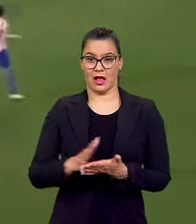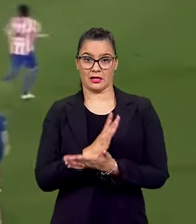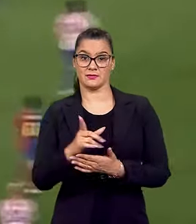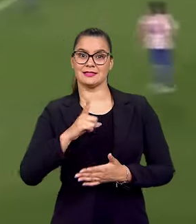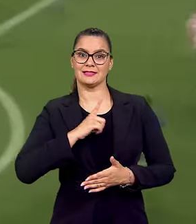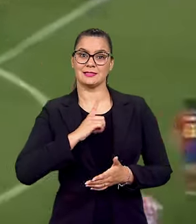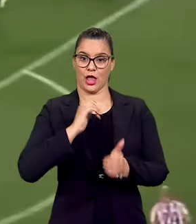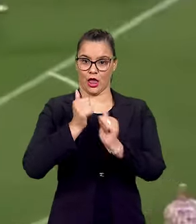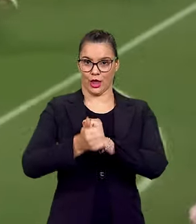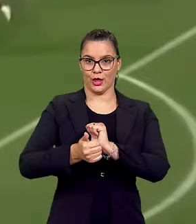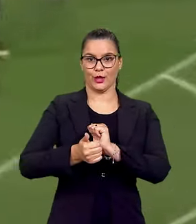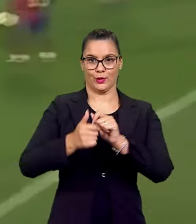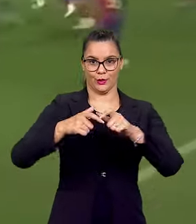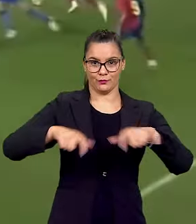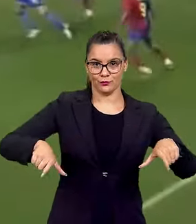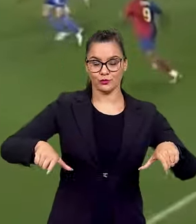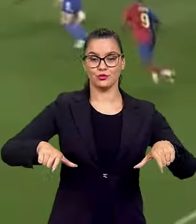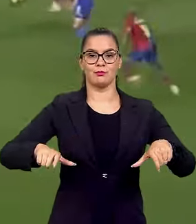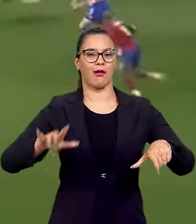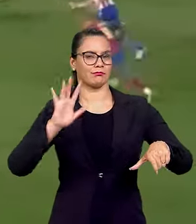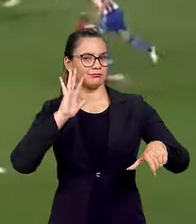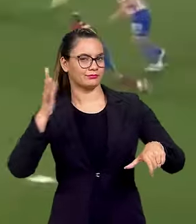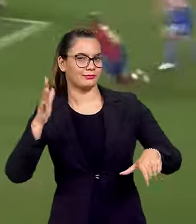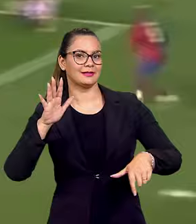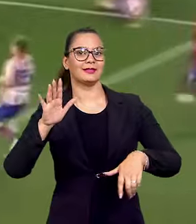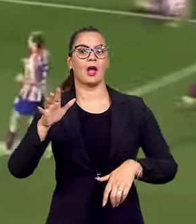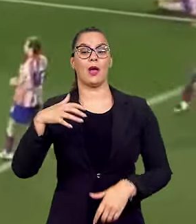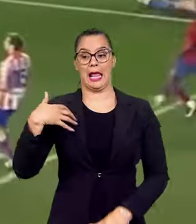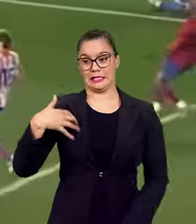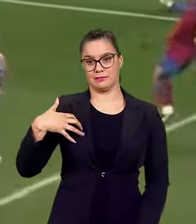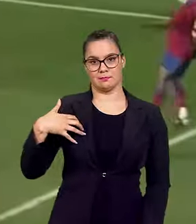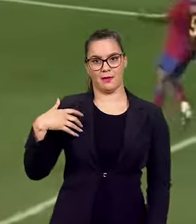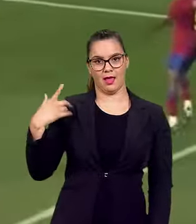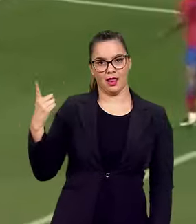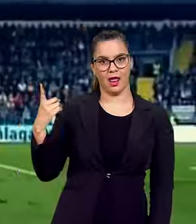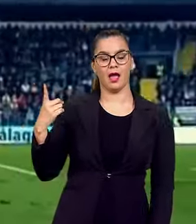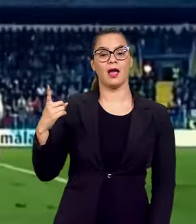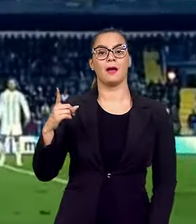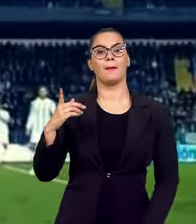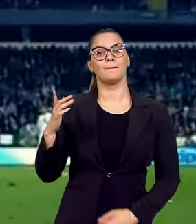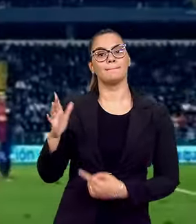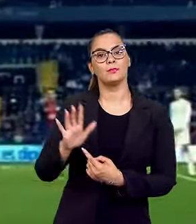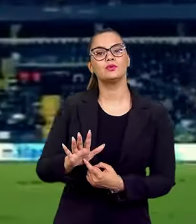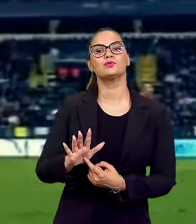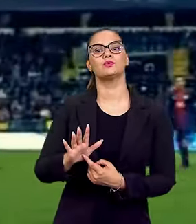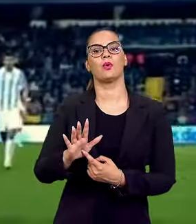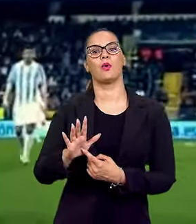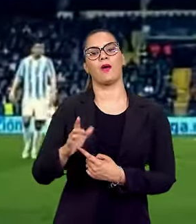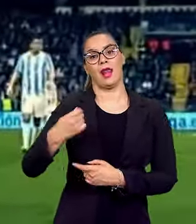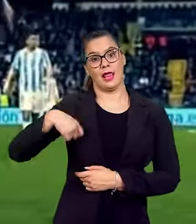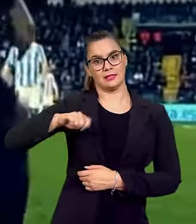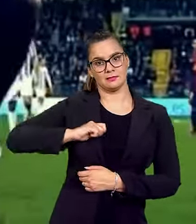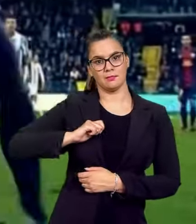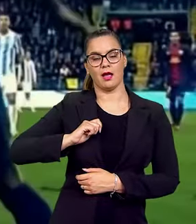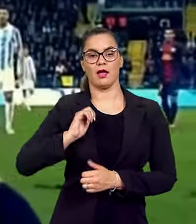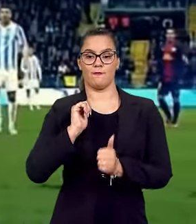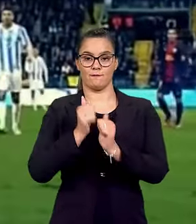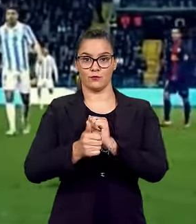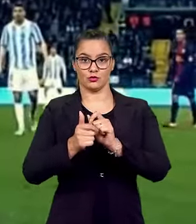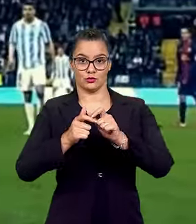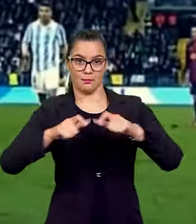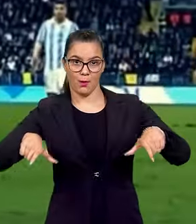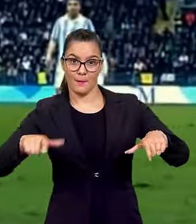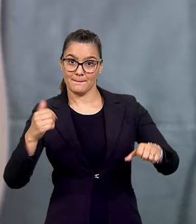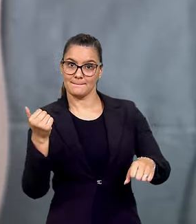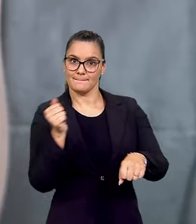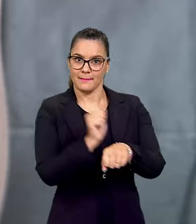Essa raiva muitas vezes encontra no futebol uma válvula de escape, tanto que na Espanha já se provou que nas férias dos jogadores, quando o